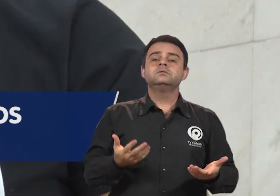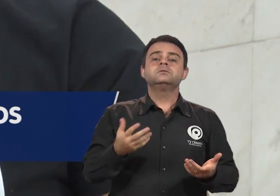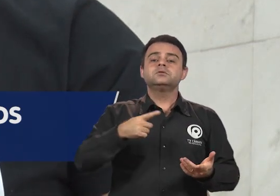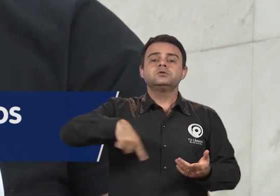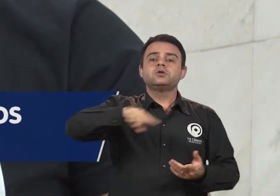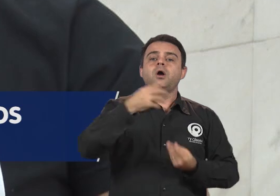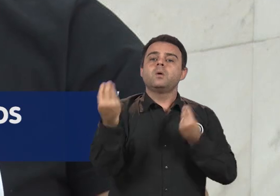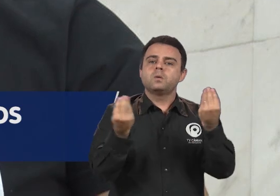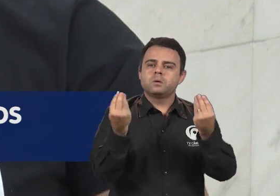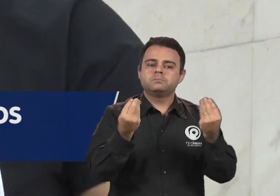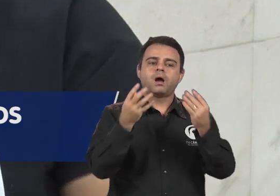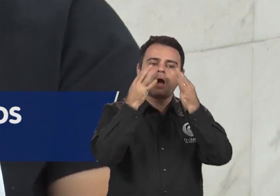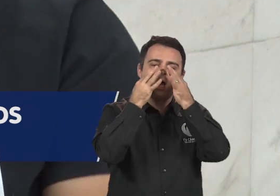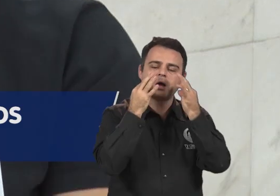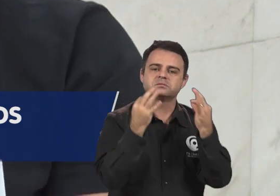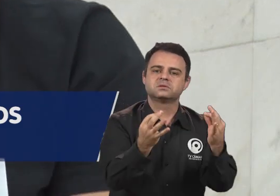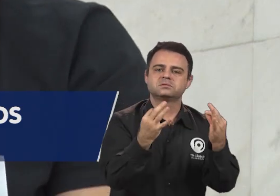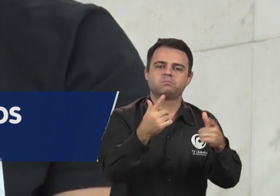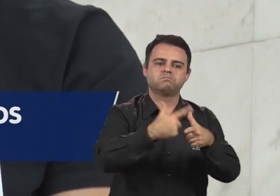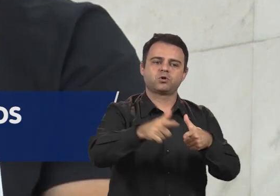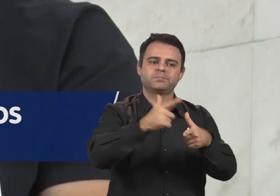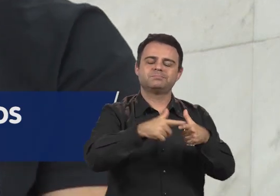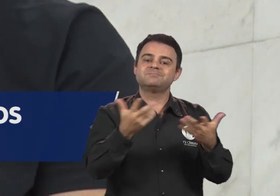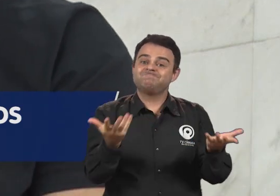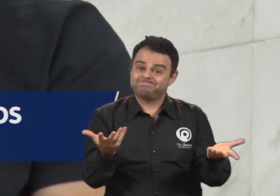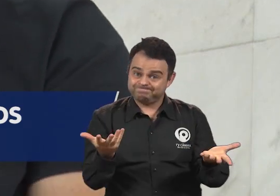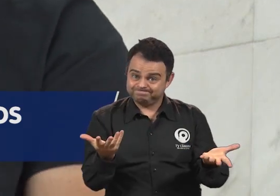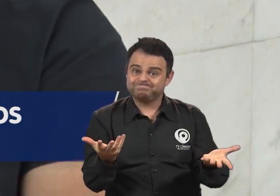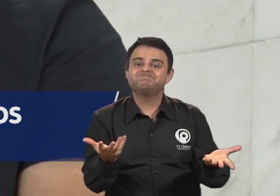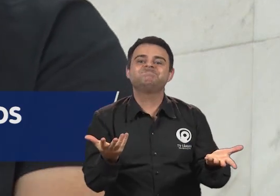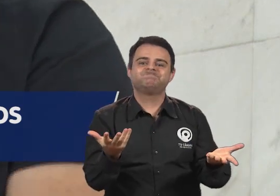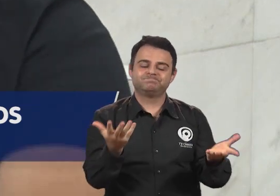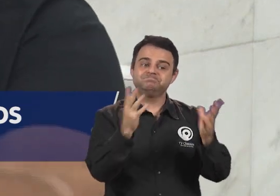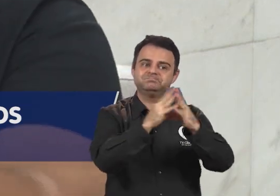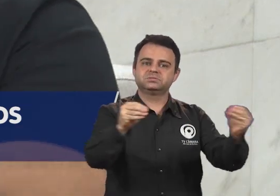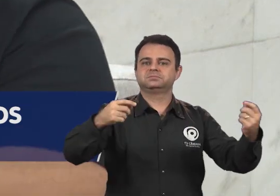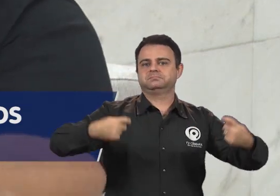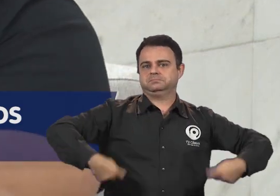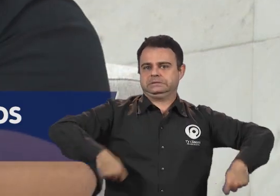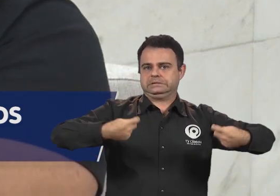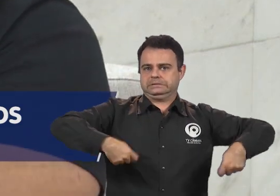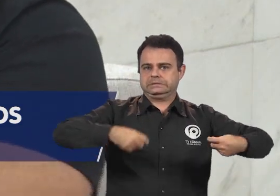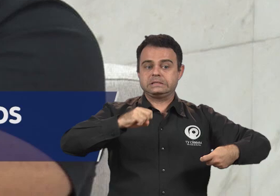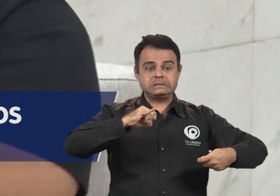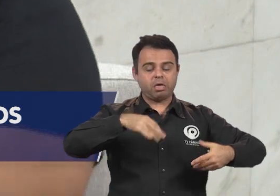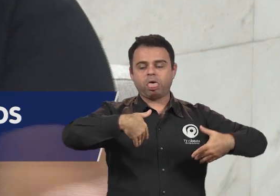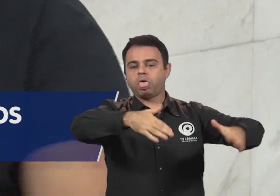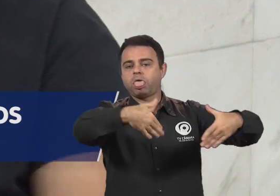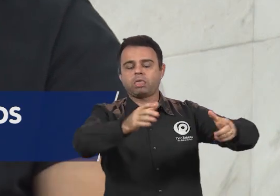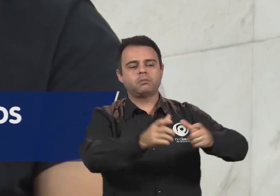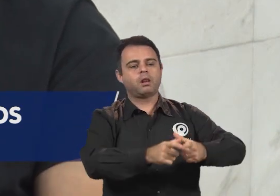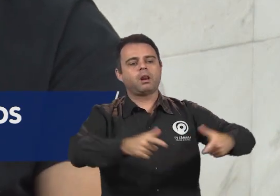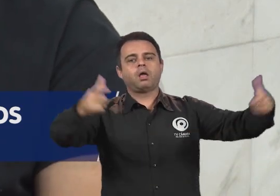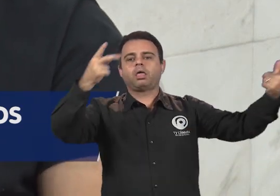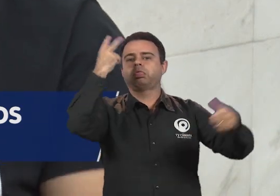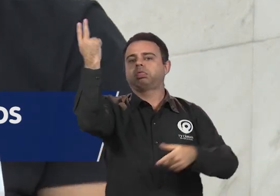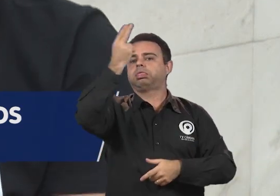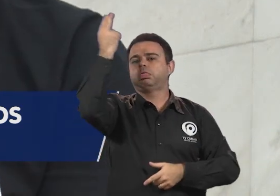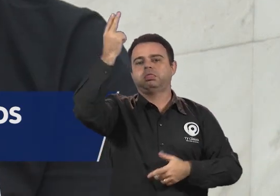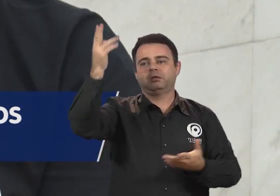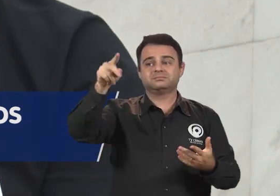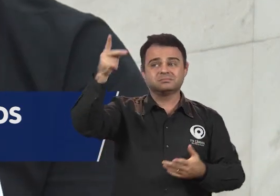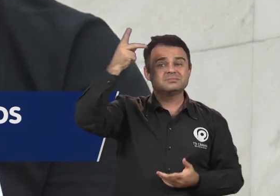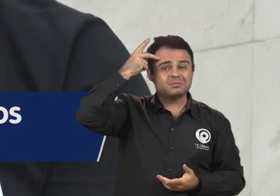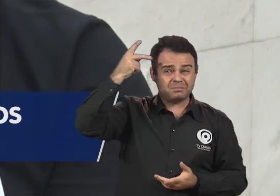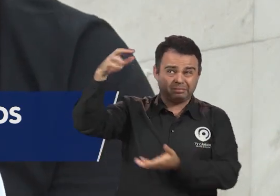isso como precisa ser tratado, antes que seja um problema, entre aspas, incontrolável, como é São Paulo. Rio Preto